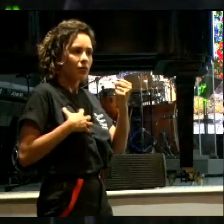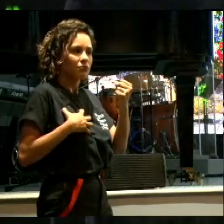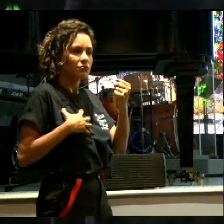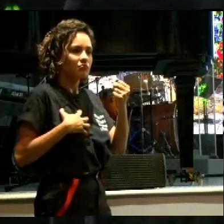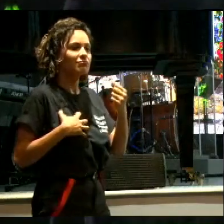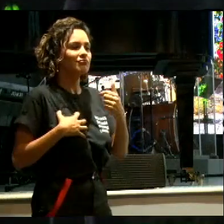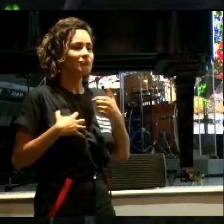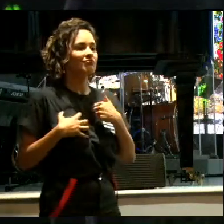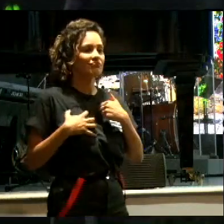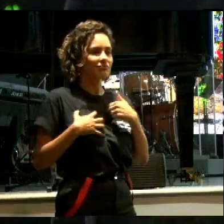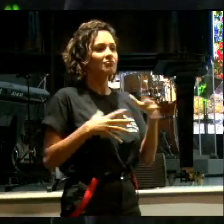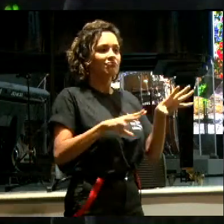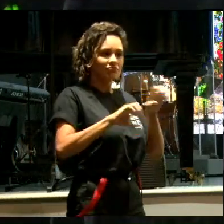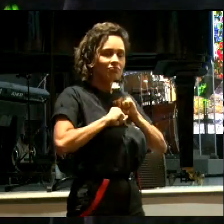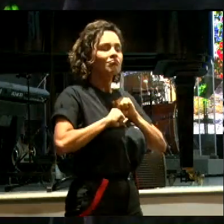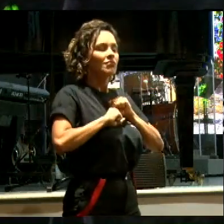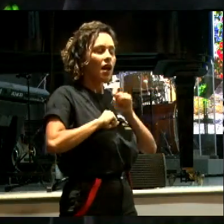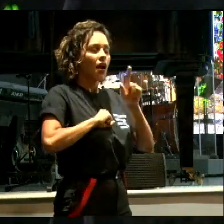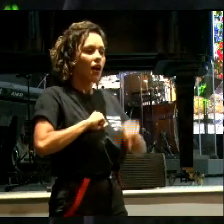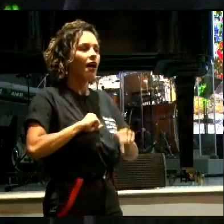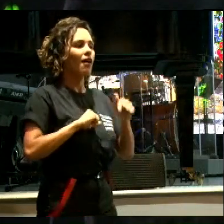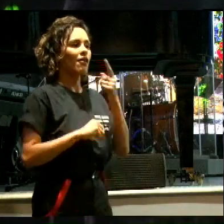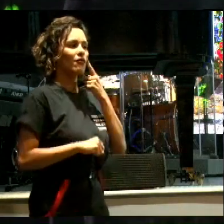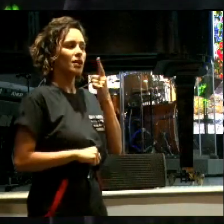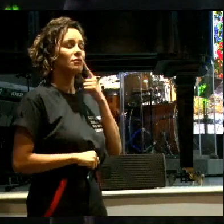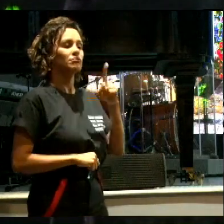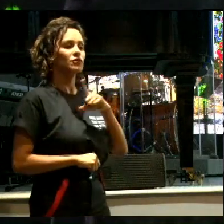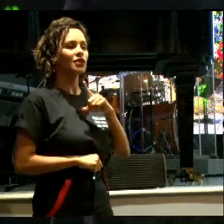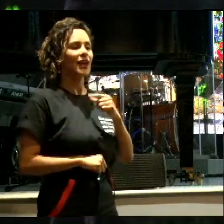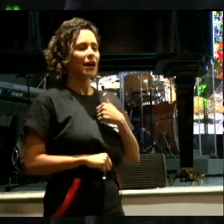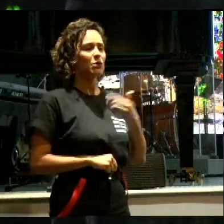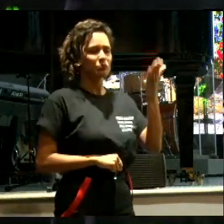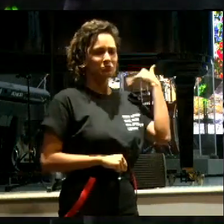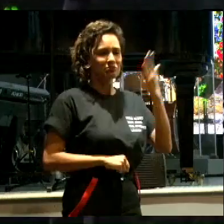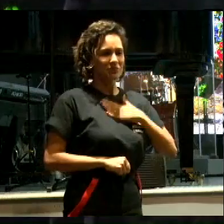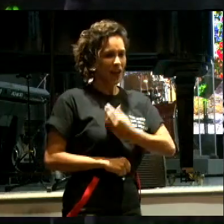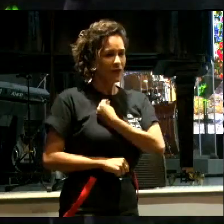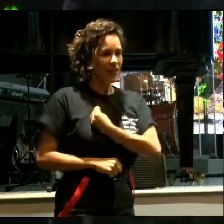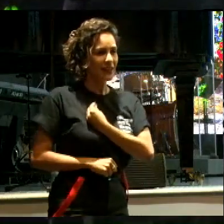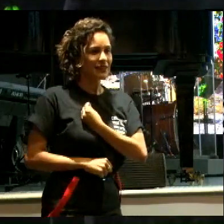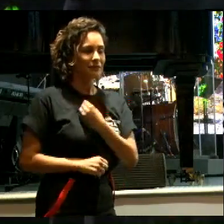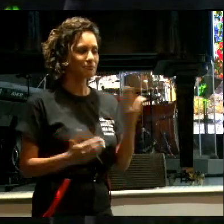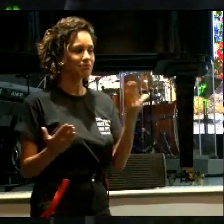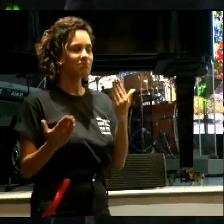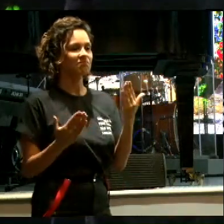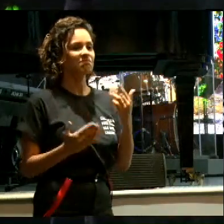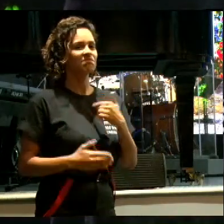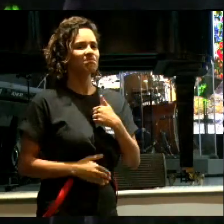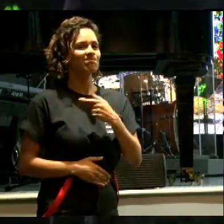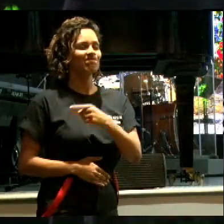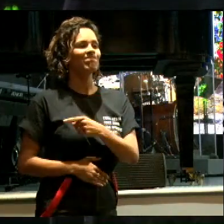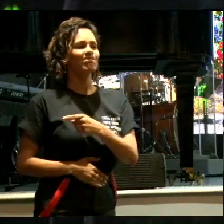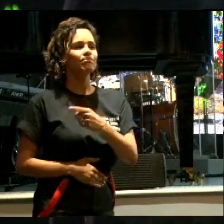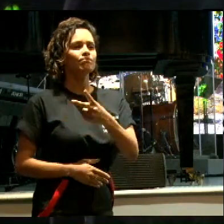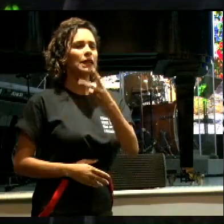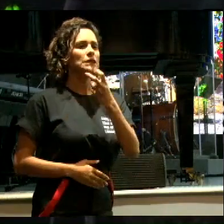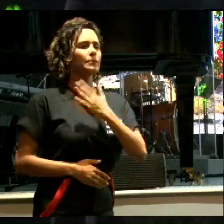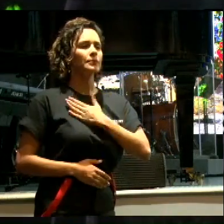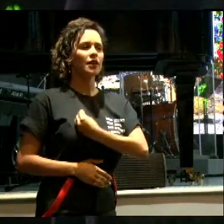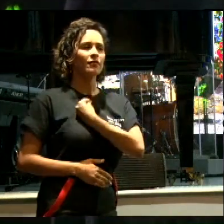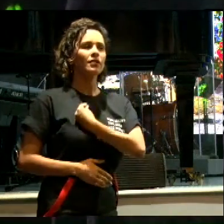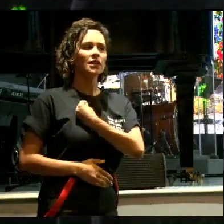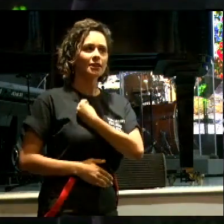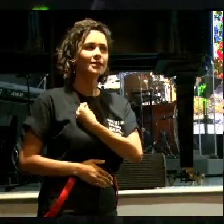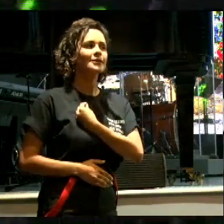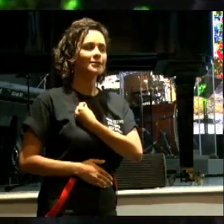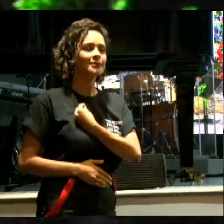assim, é isso que está me impedindo de ter uma vida melhor com Deus. É isso mesmo, quer saber?